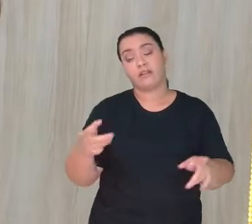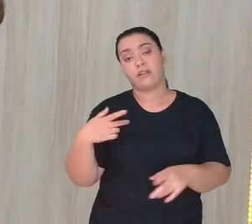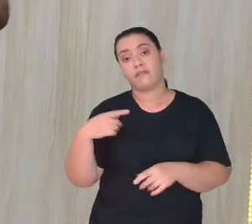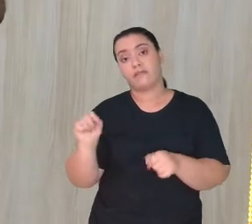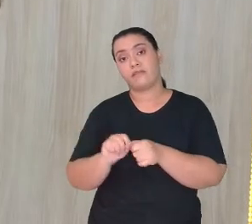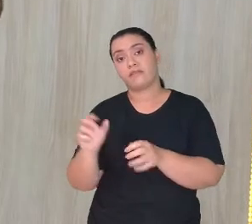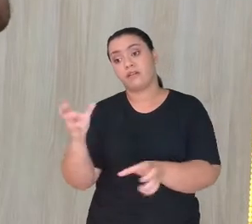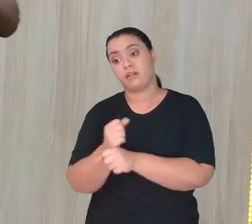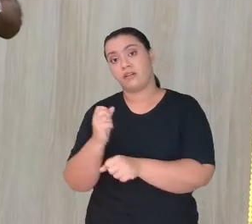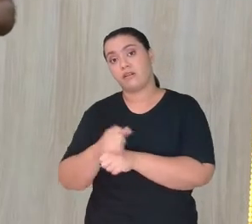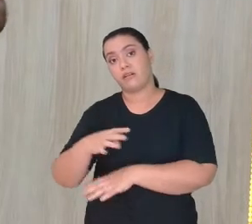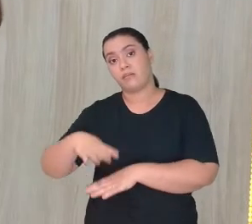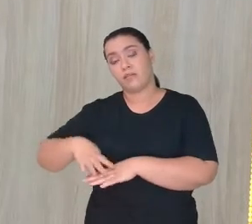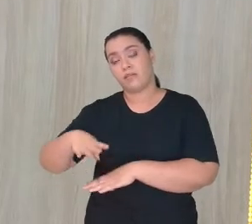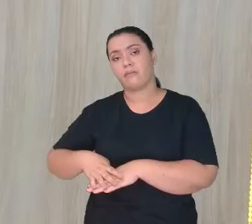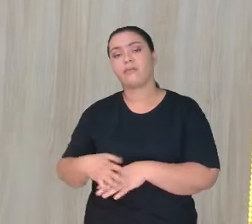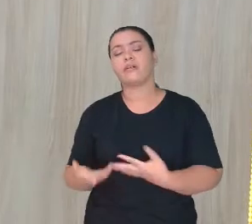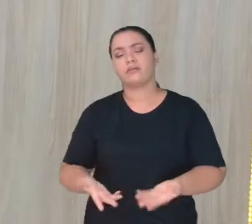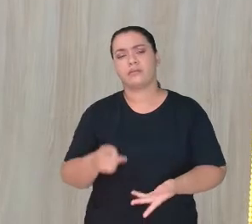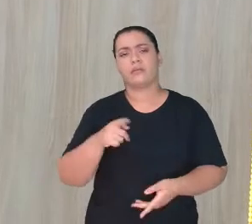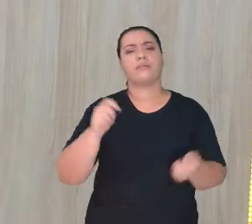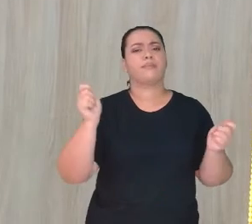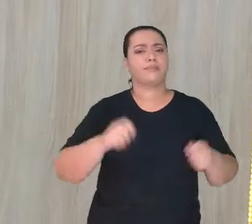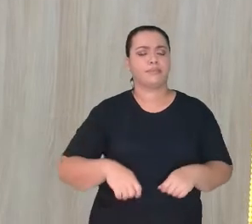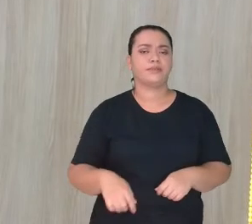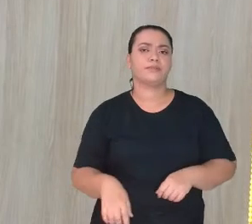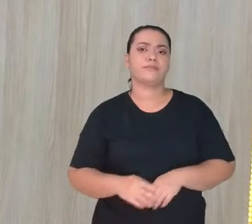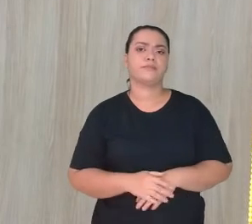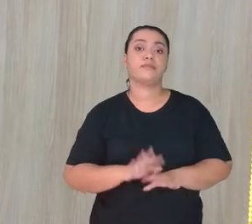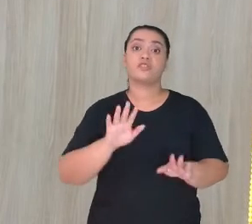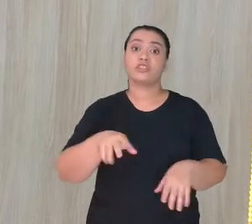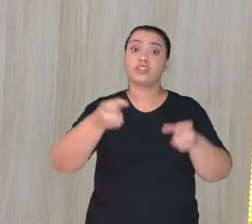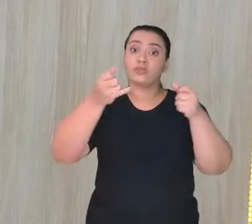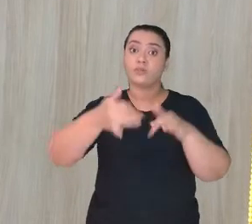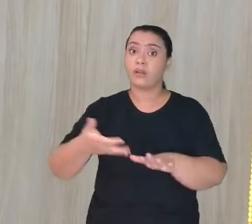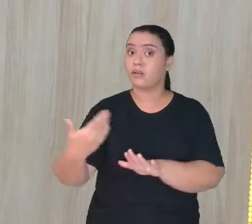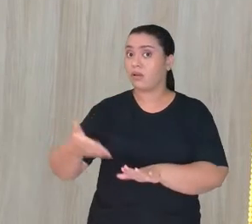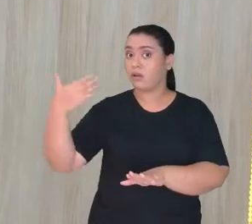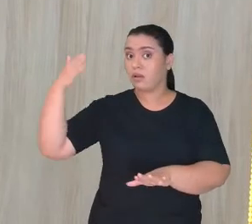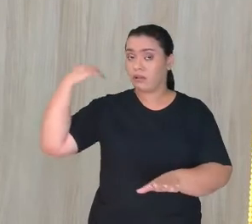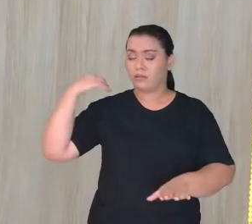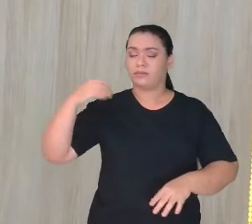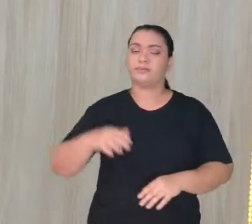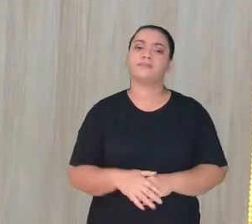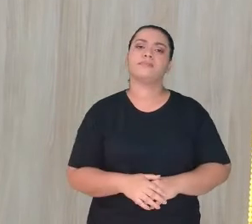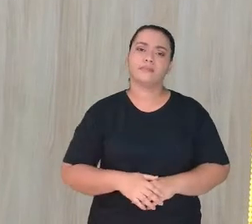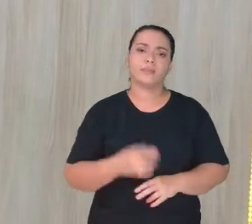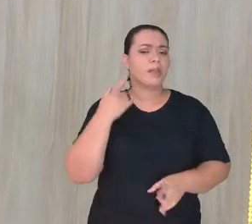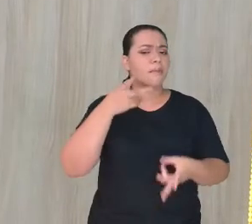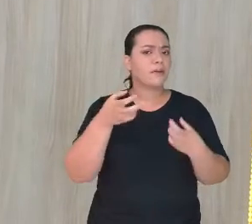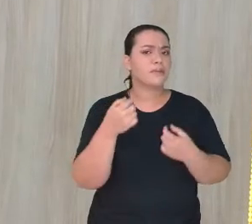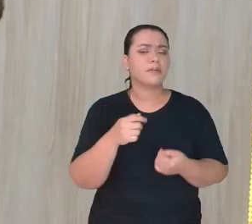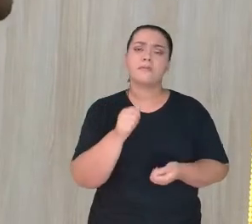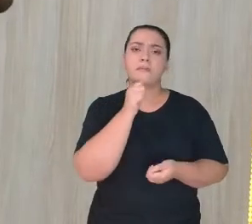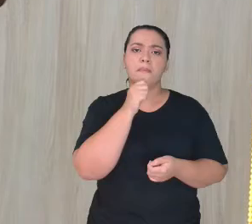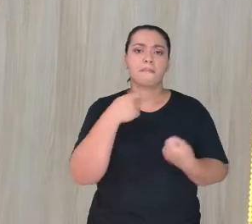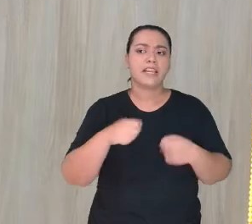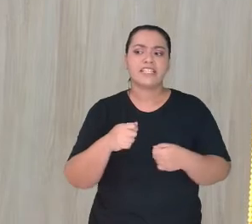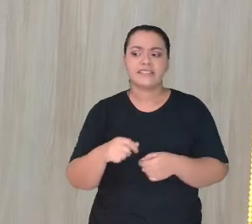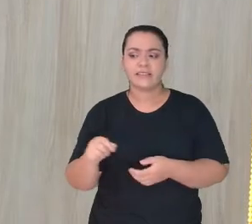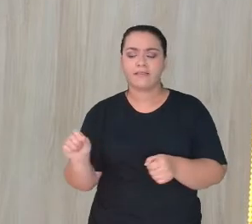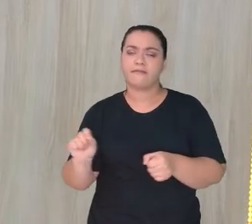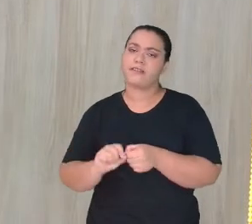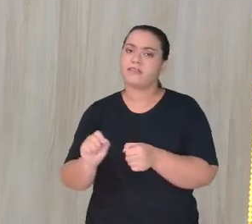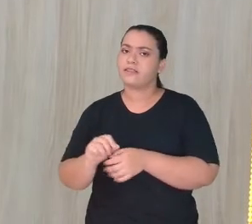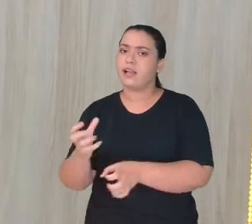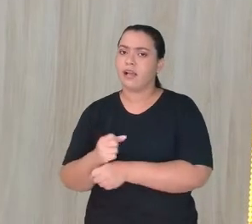matemático, fazer conta. Você consegue desenvolver isso. Isso foi aulas anteriores que a gente percebeu sem fazer cálculo algum. A gente viu que tinha